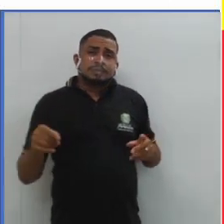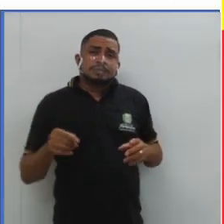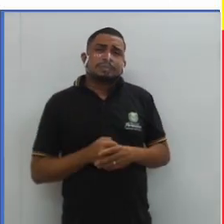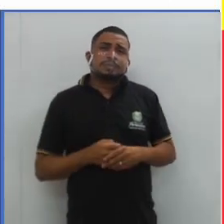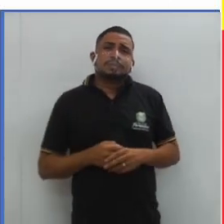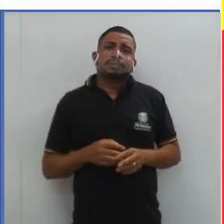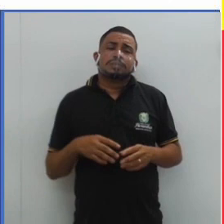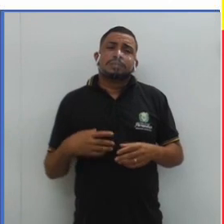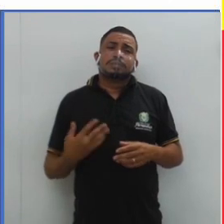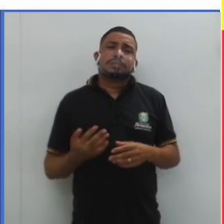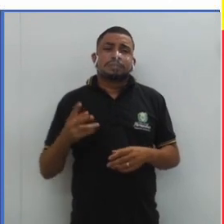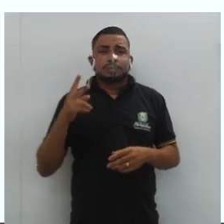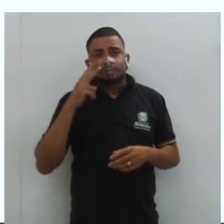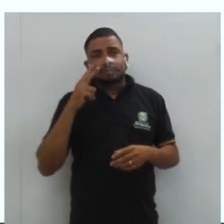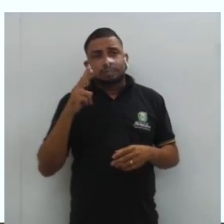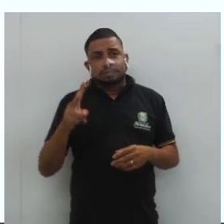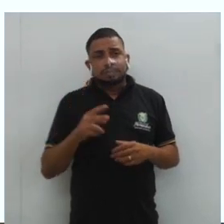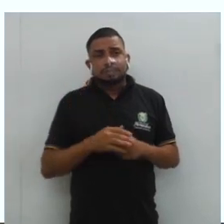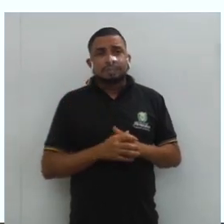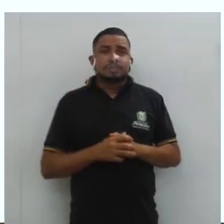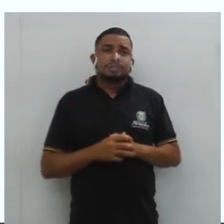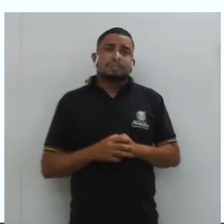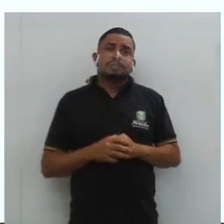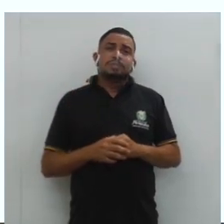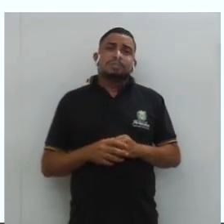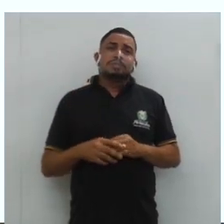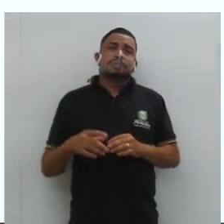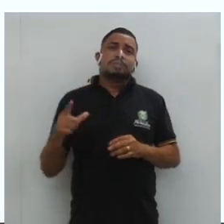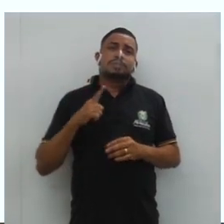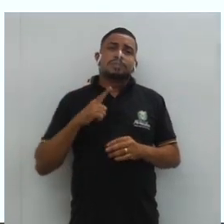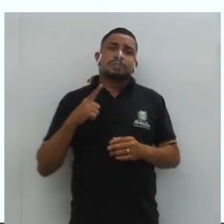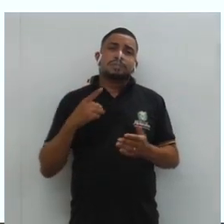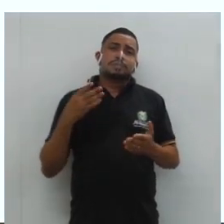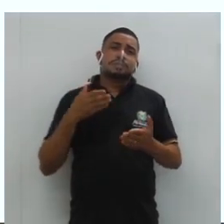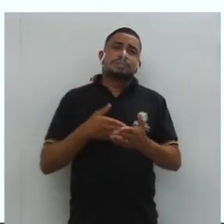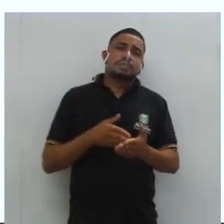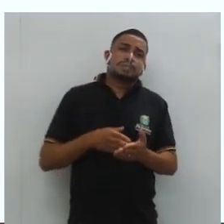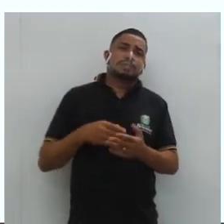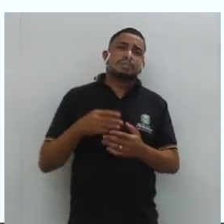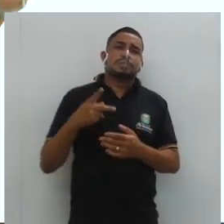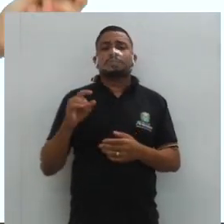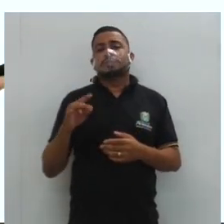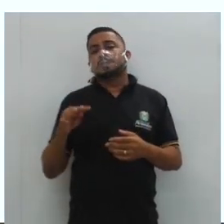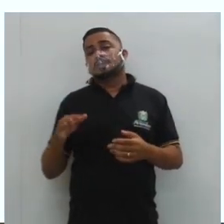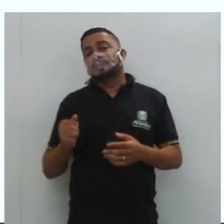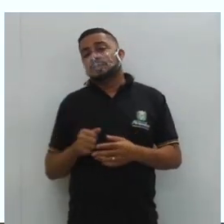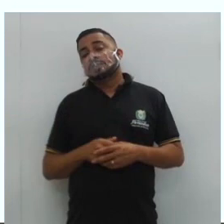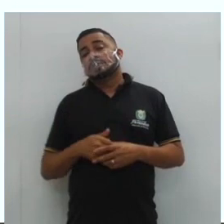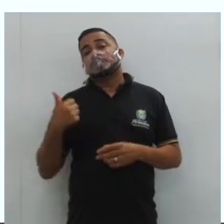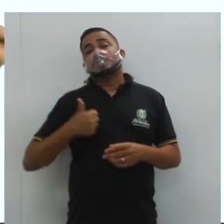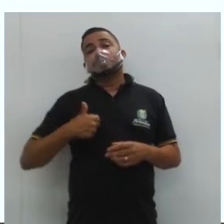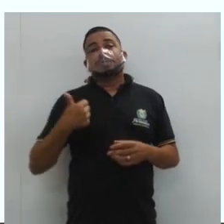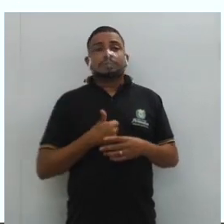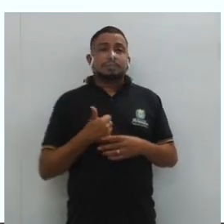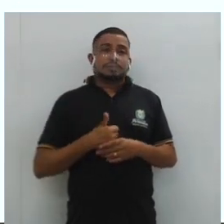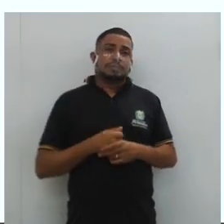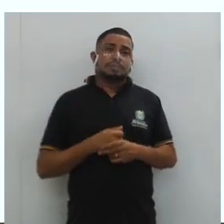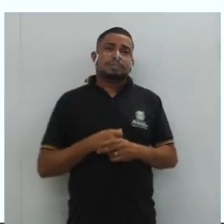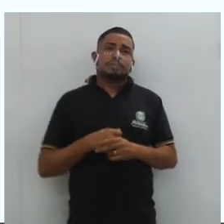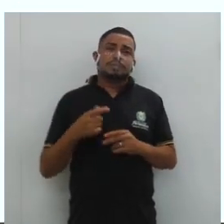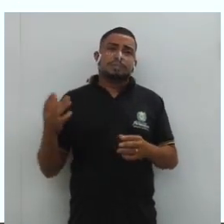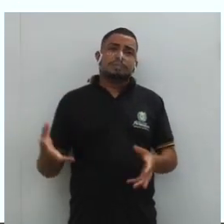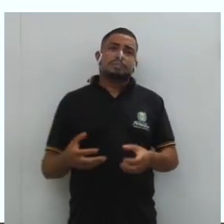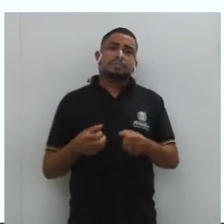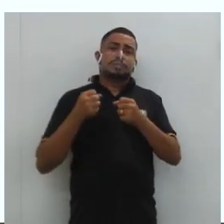gente vê até, não precisa ir até o ponto dos primeiros, assim, ir tão longe. Se a gente